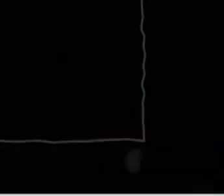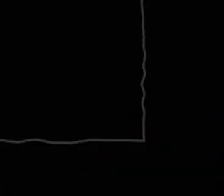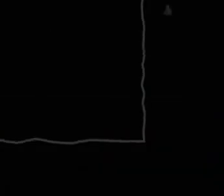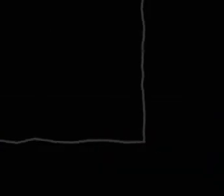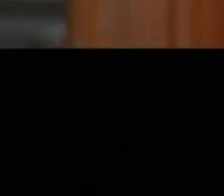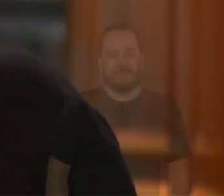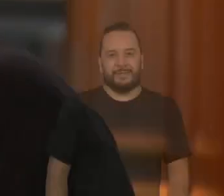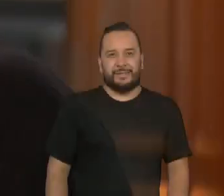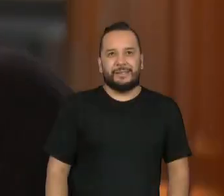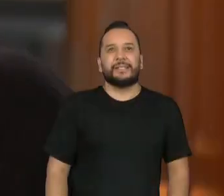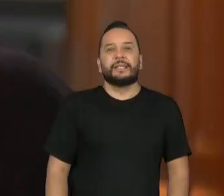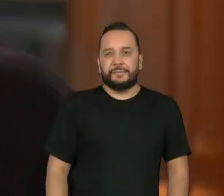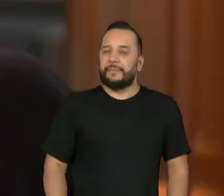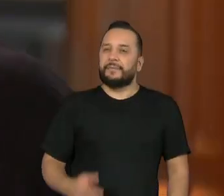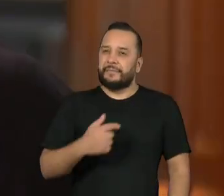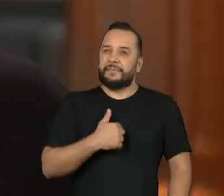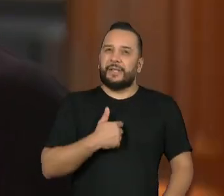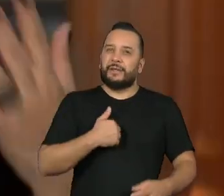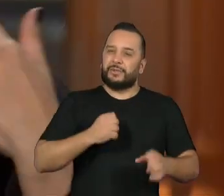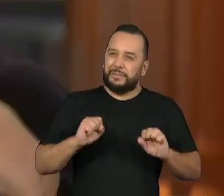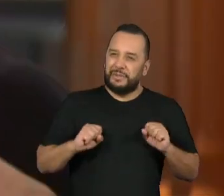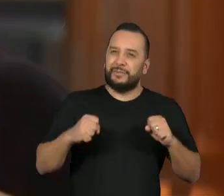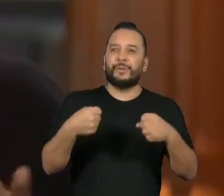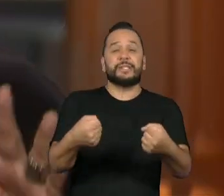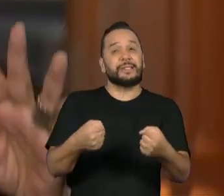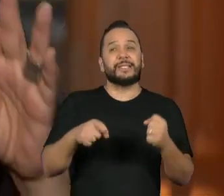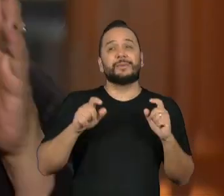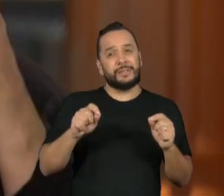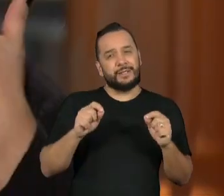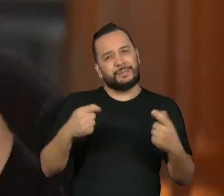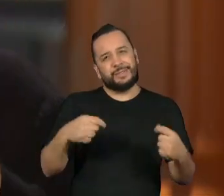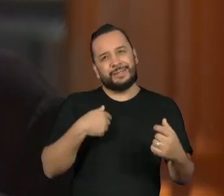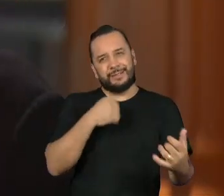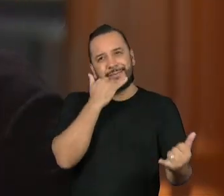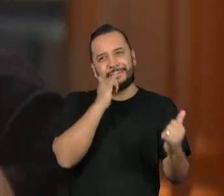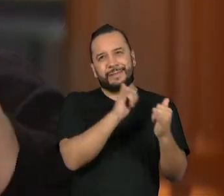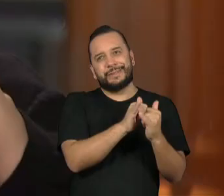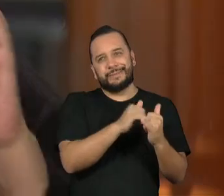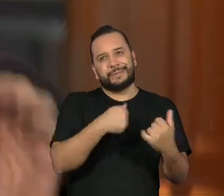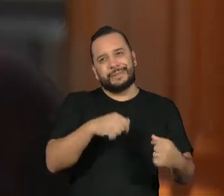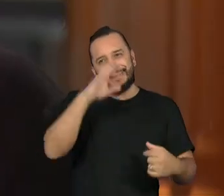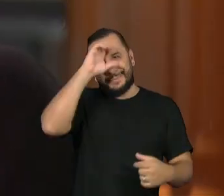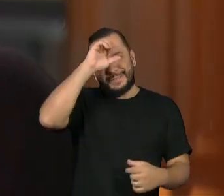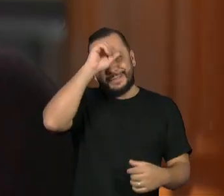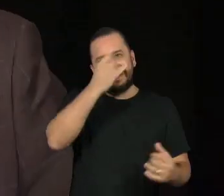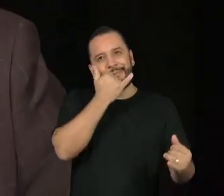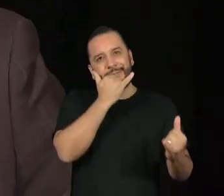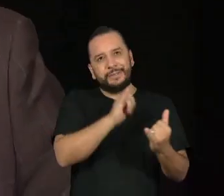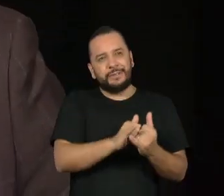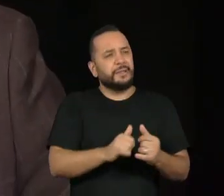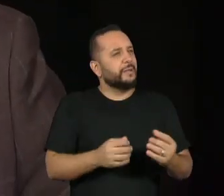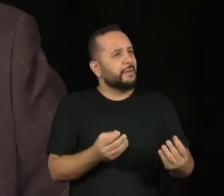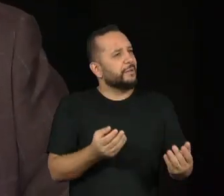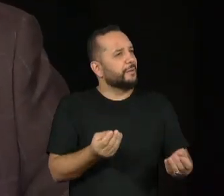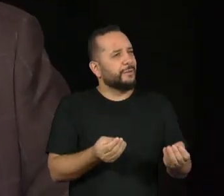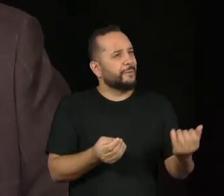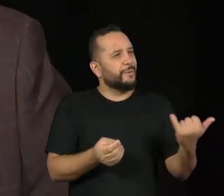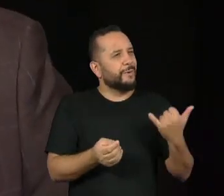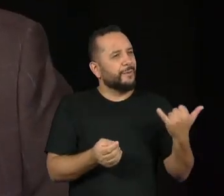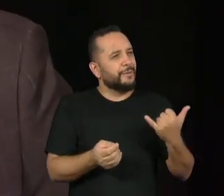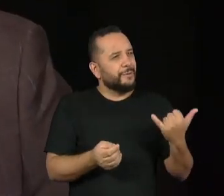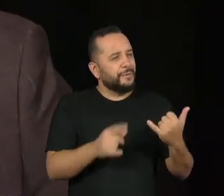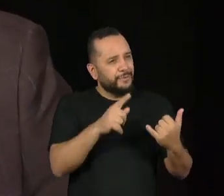eu tô me esforçando também essa coisa do Perdão aprender essa coisa do perdão me conte mais sobre isso